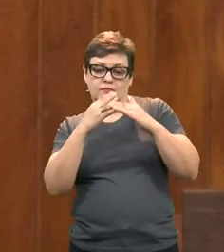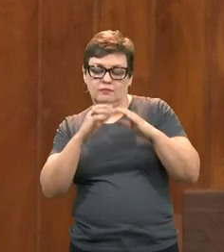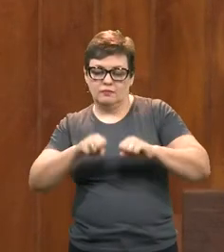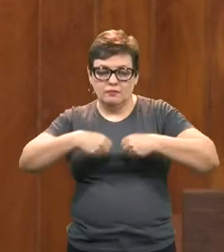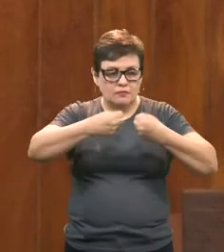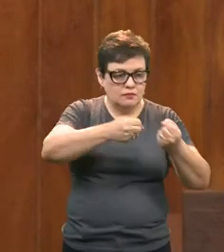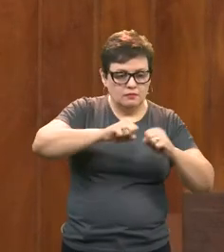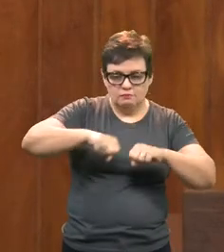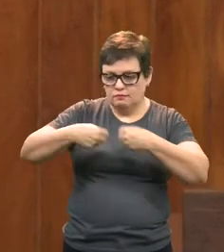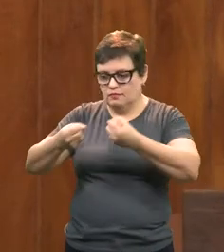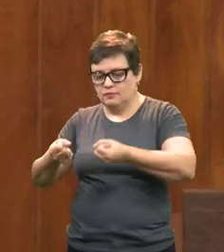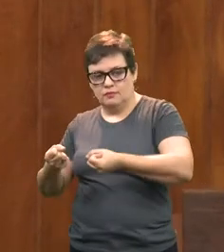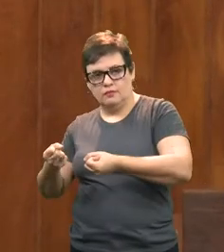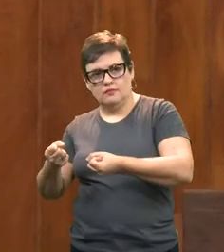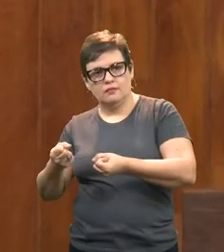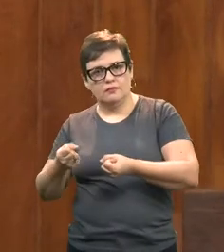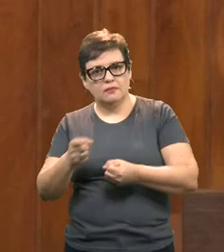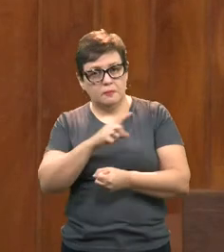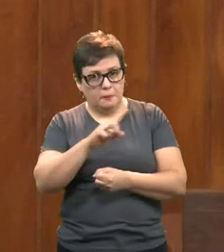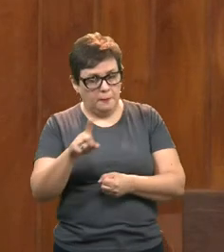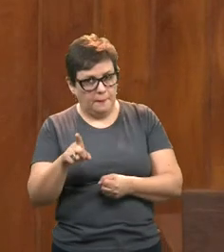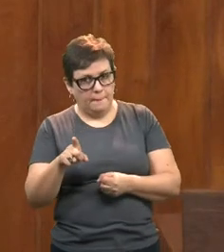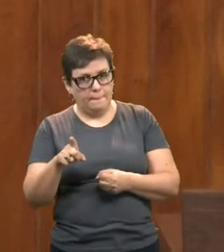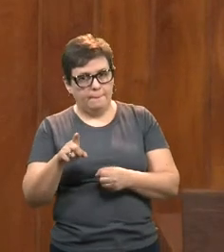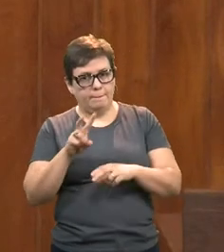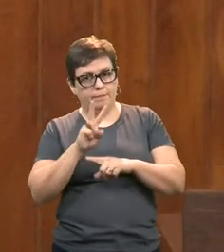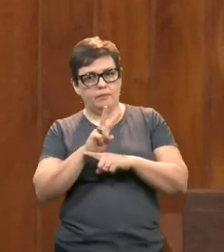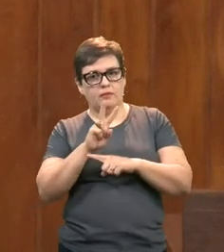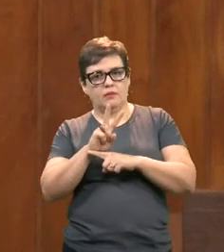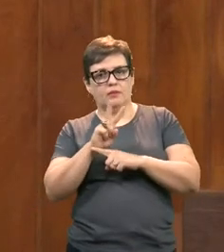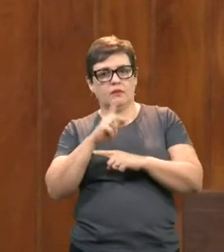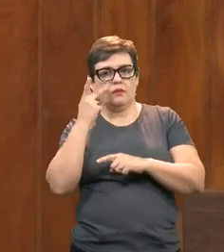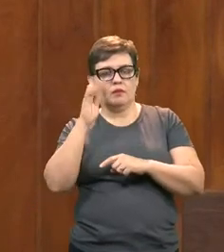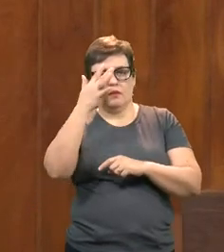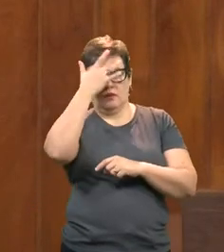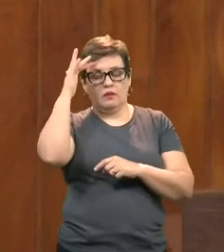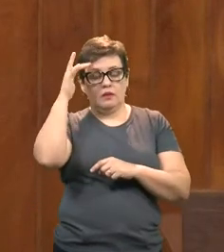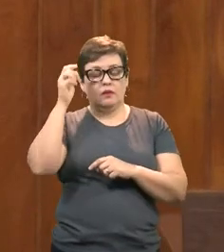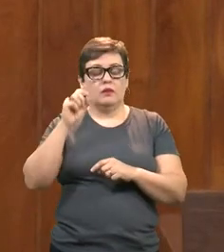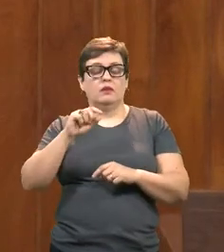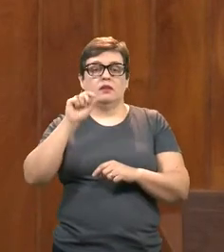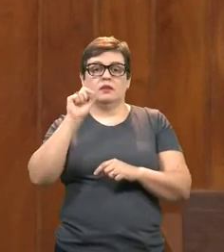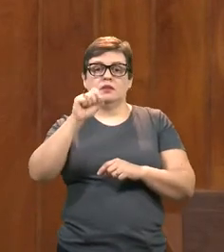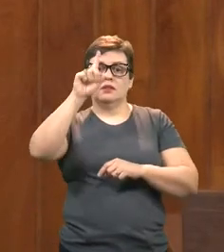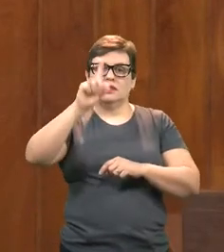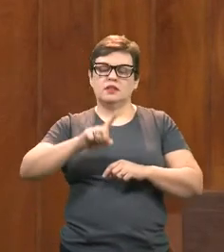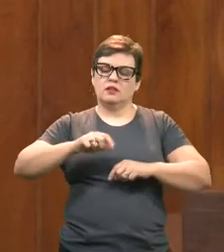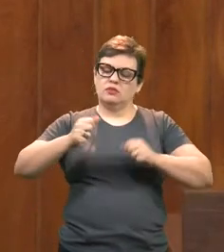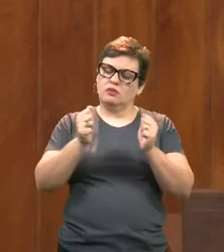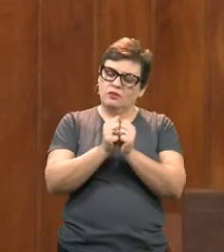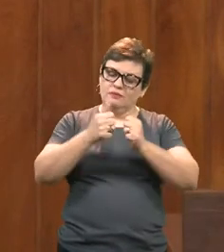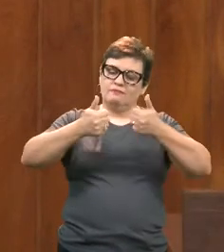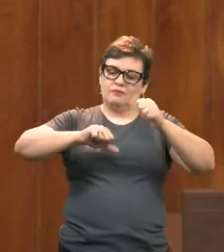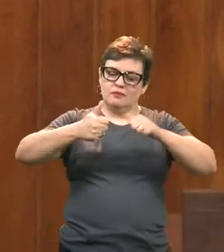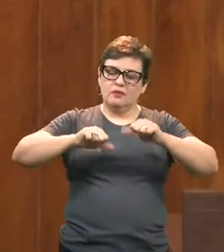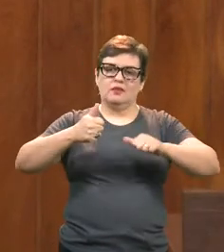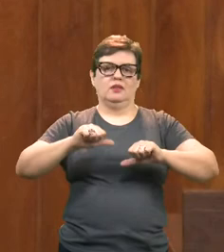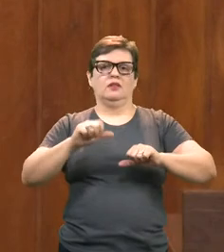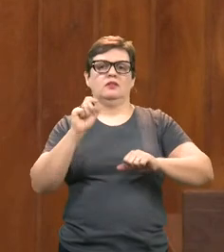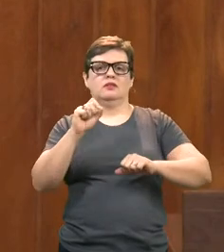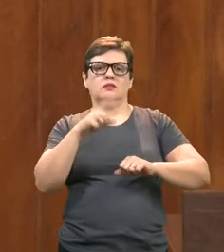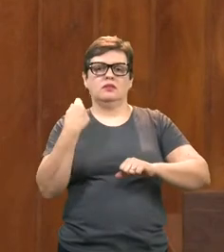ofertar essa opção terapêutica, que ela seja de qualidade, que a gente saiba o que